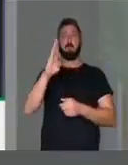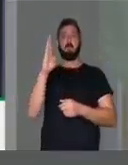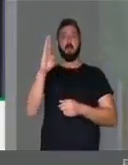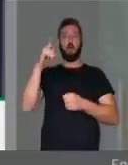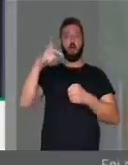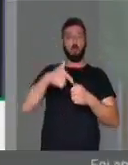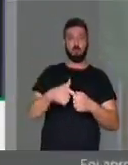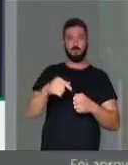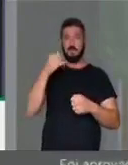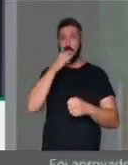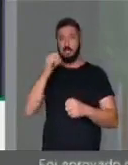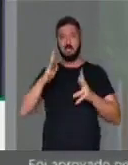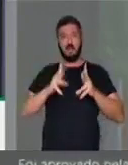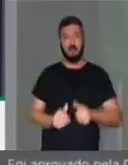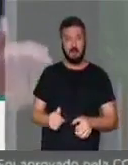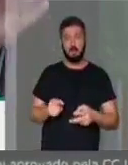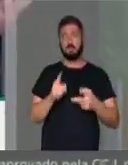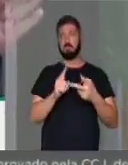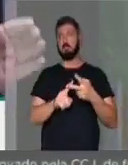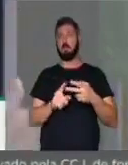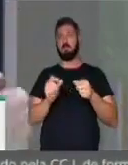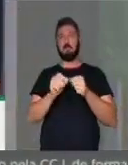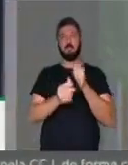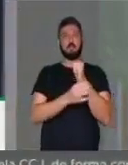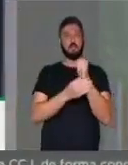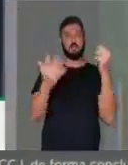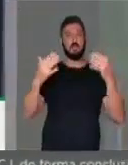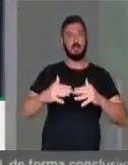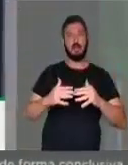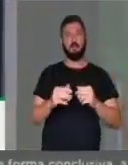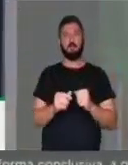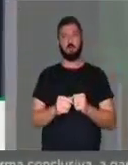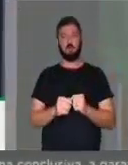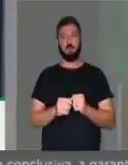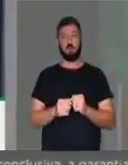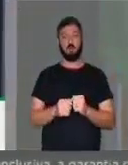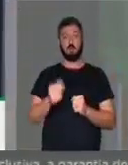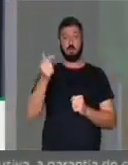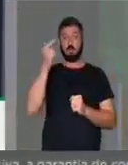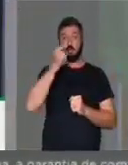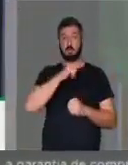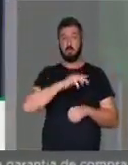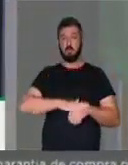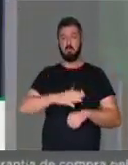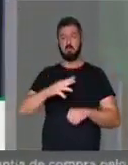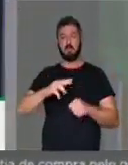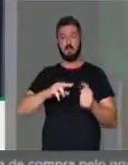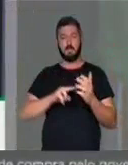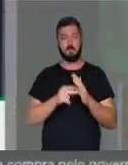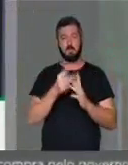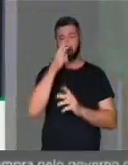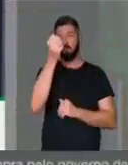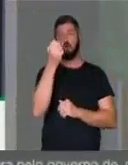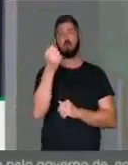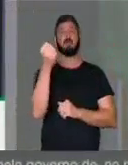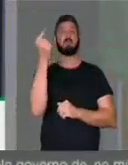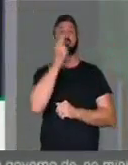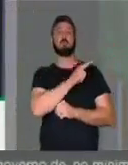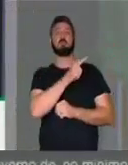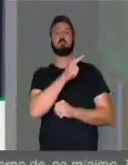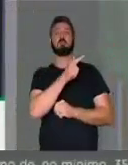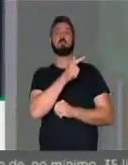de geração de energia limpa, de forma sustentável e contribuindo de maneira significativa